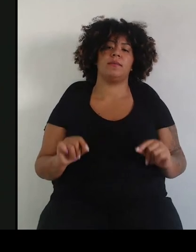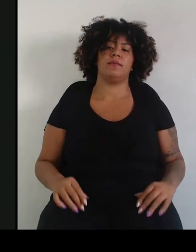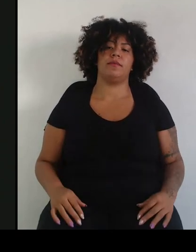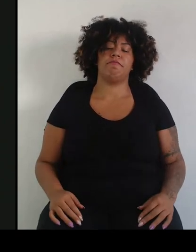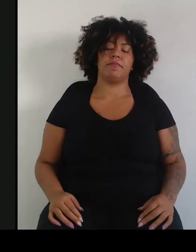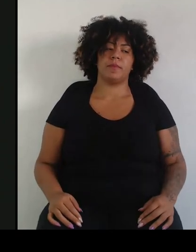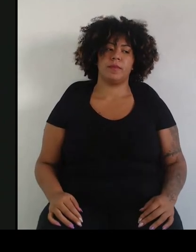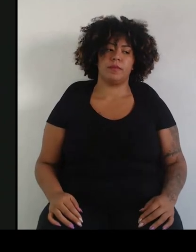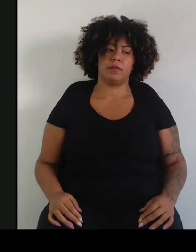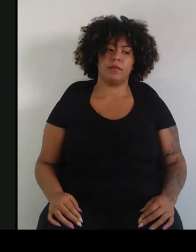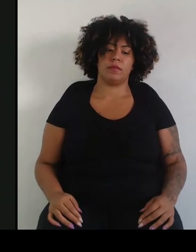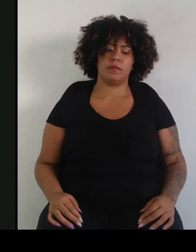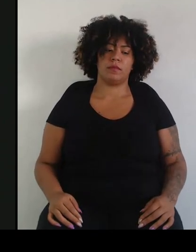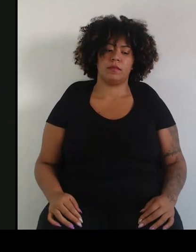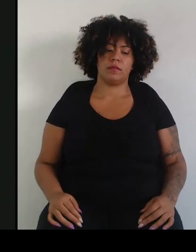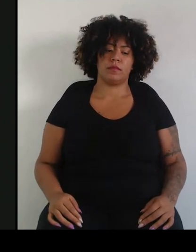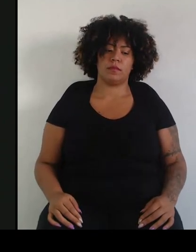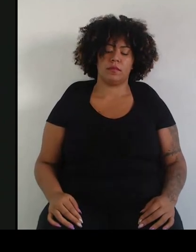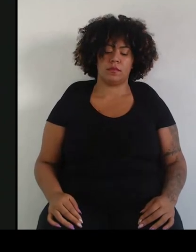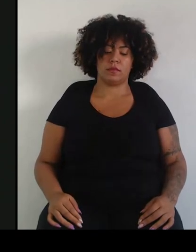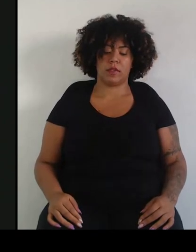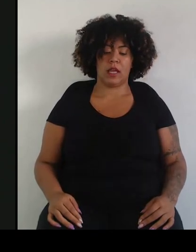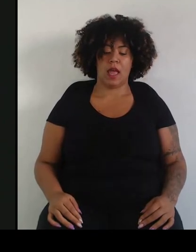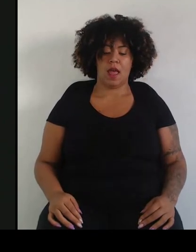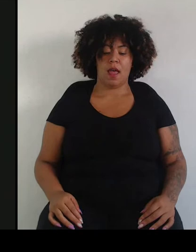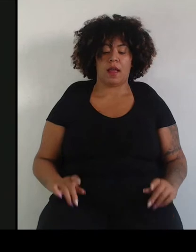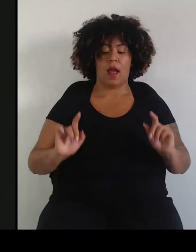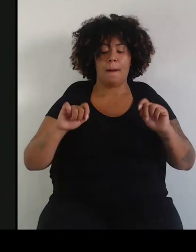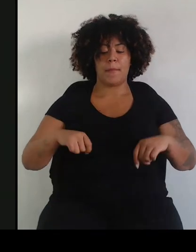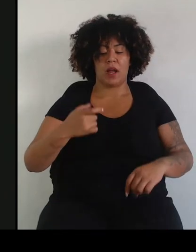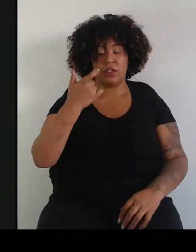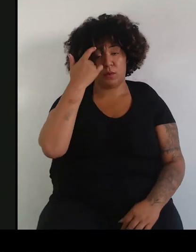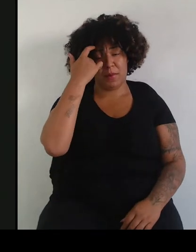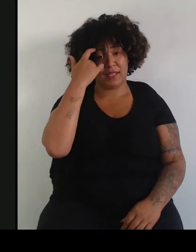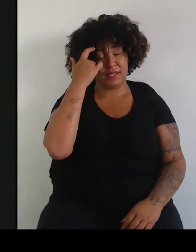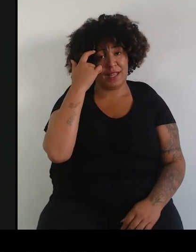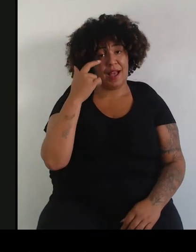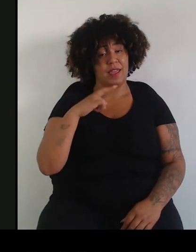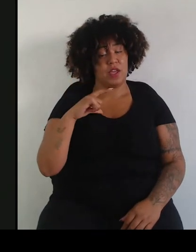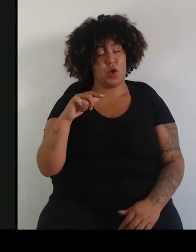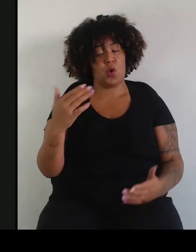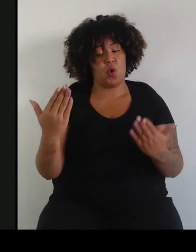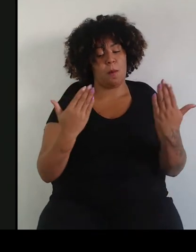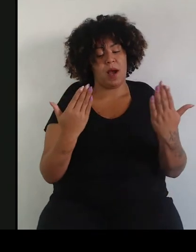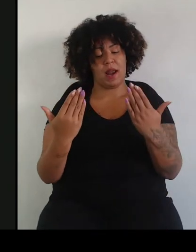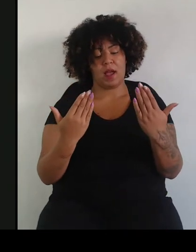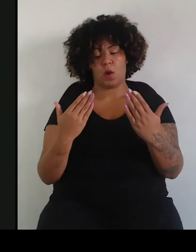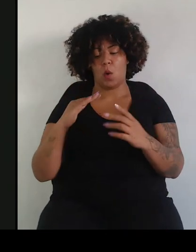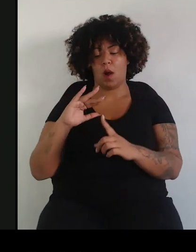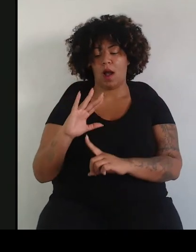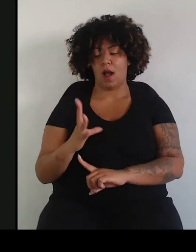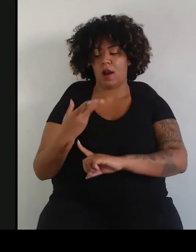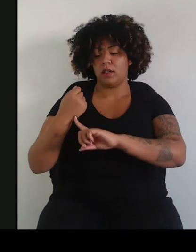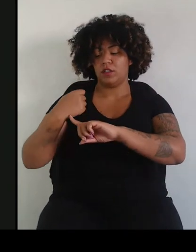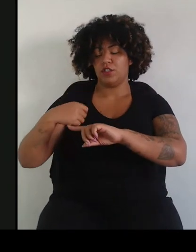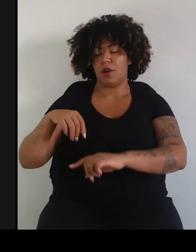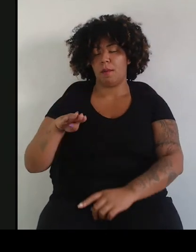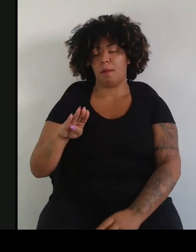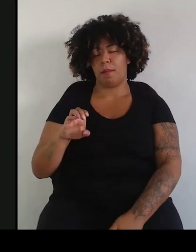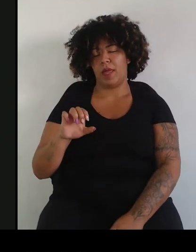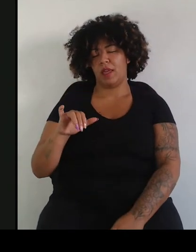pertinente a pensarmos na pintura do bem porque é foi